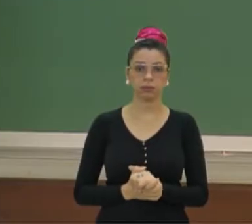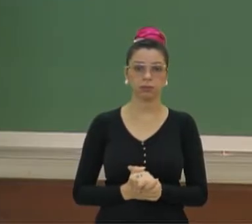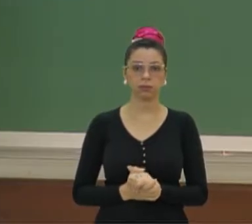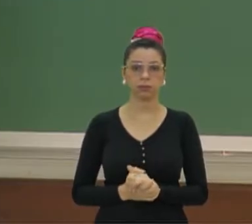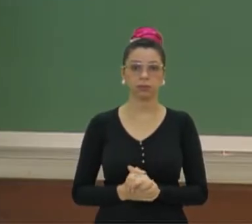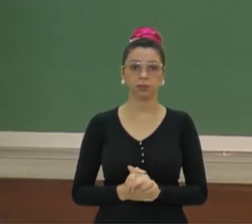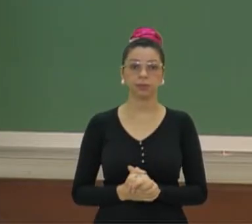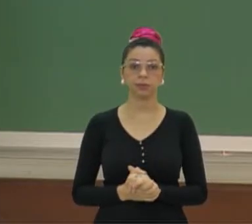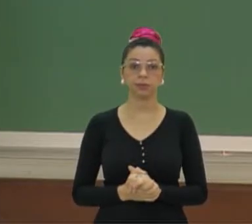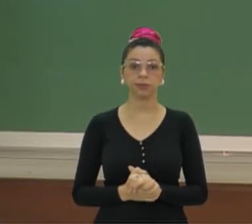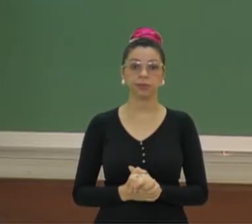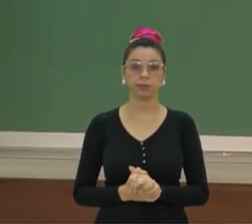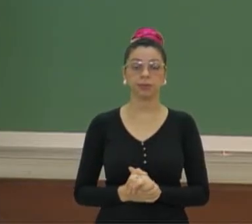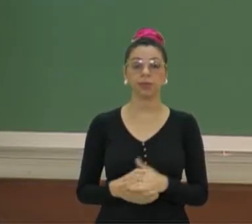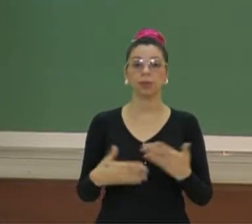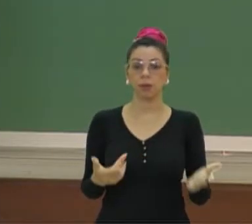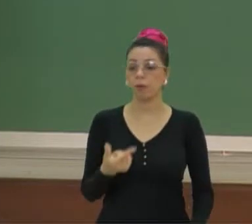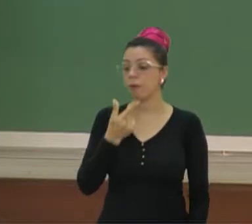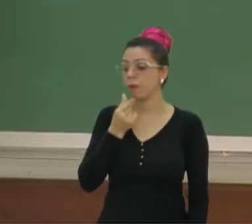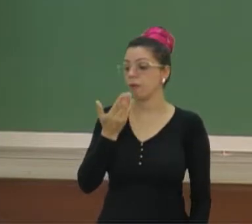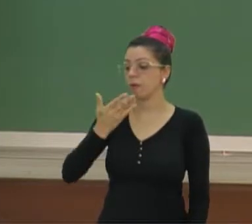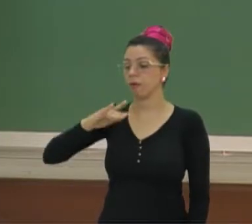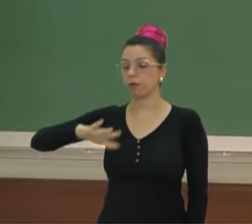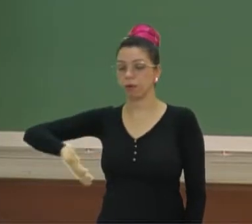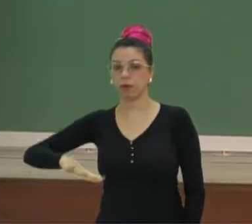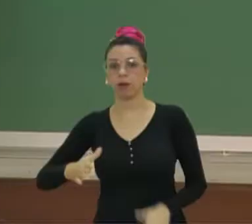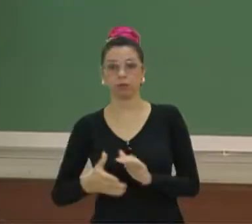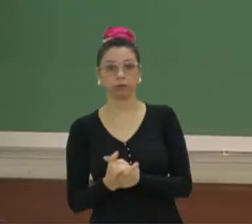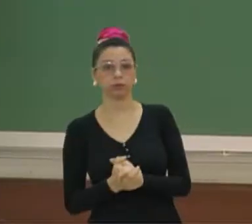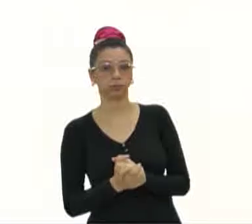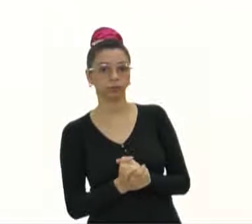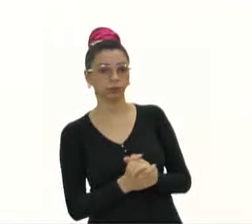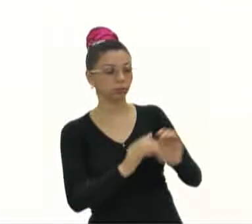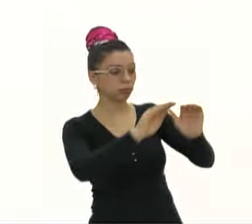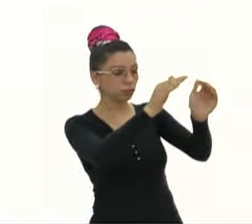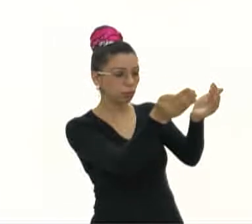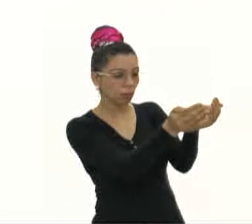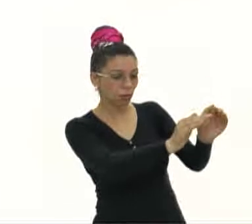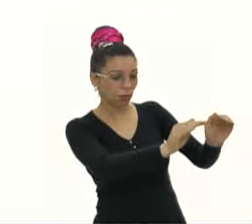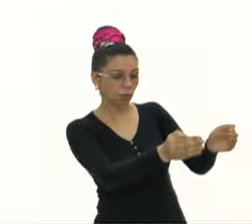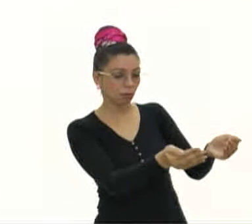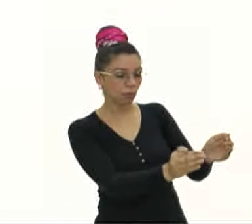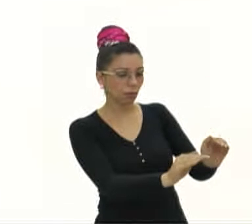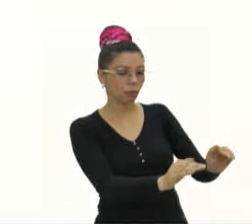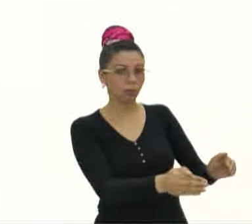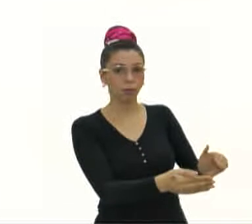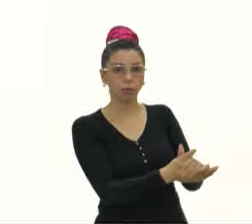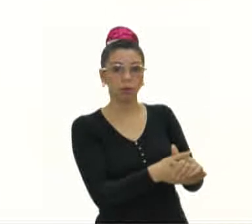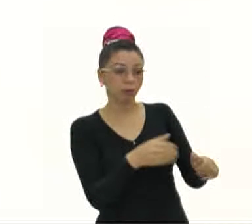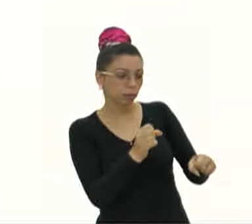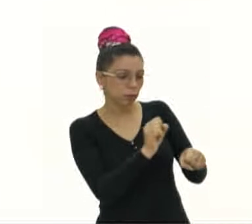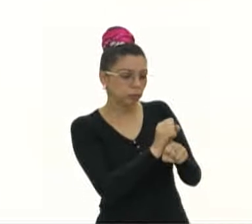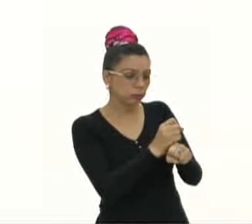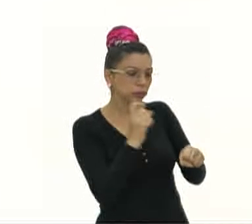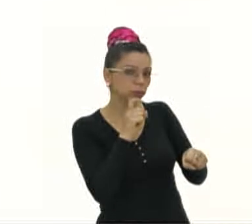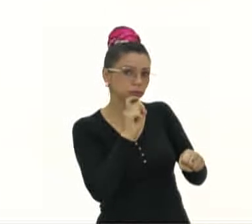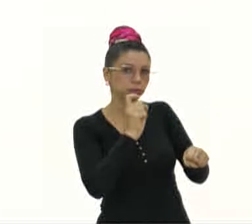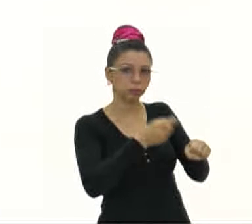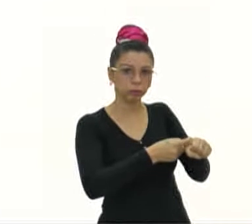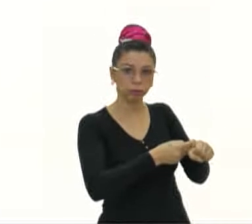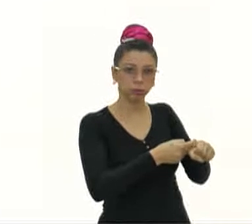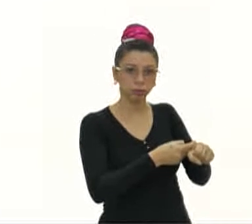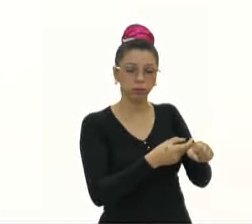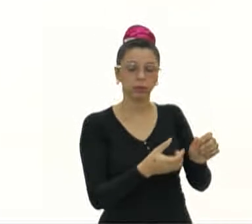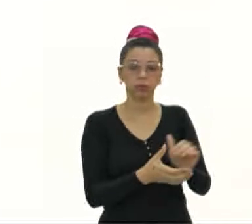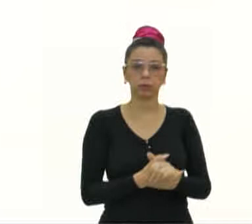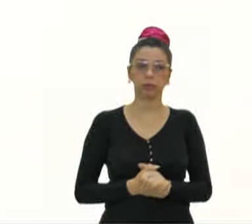him. Calvin estava congelando o exército de bonecos de neve quando o Hobbes o chamou. Ou nós